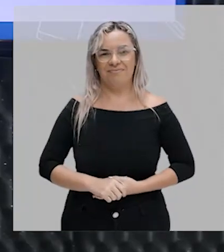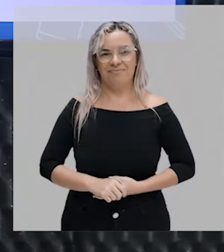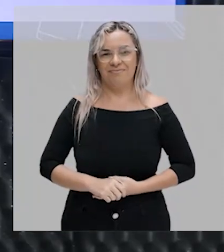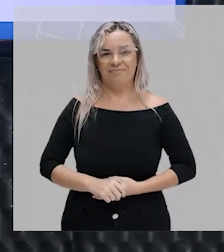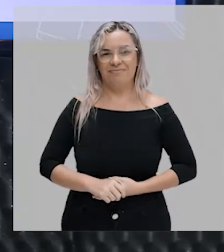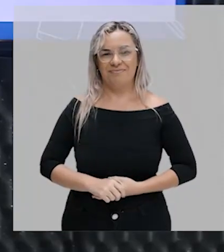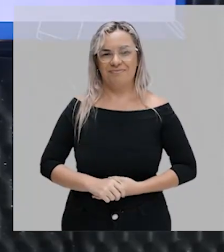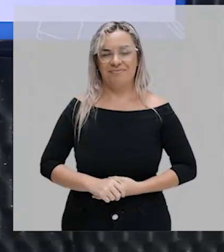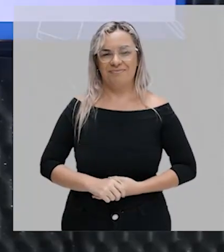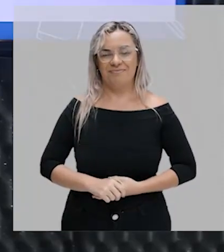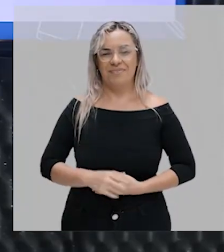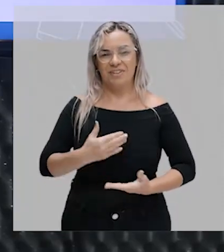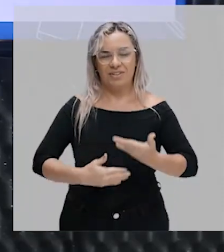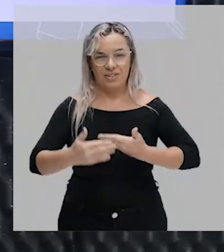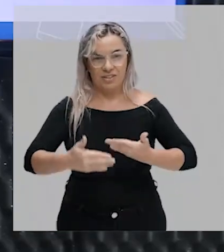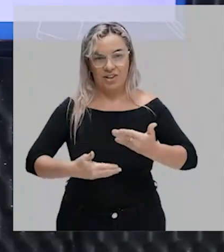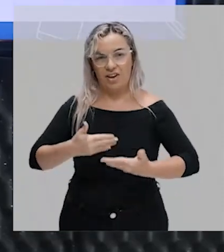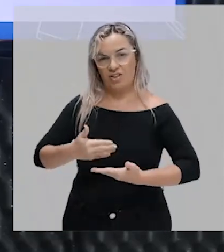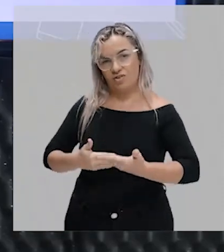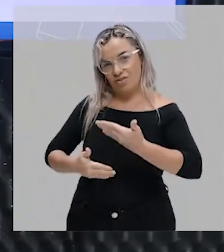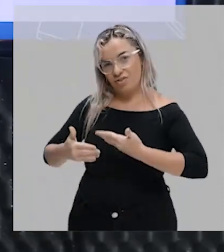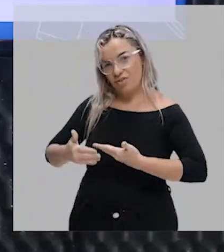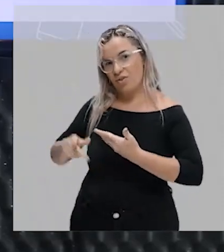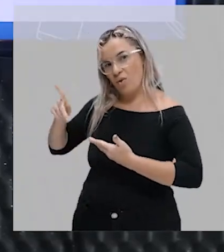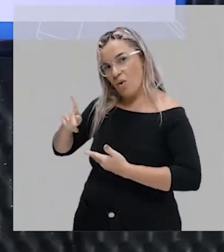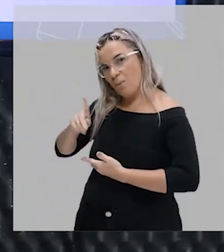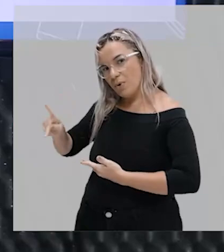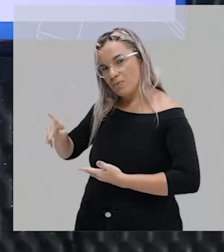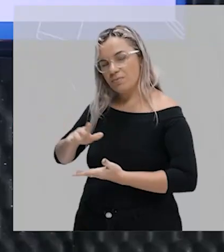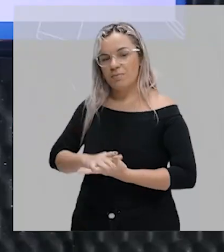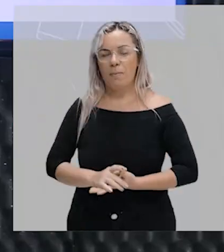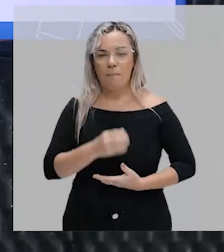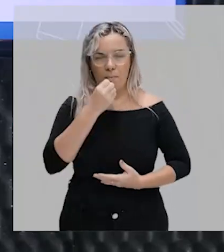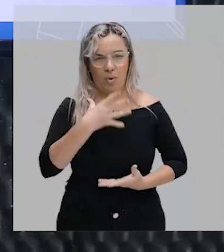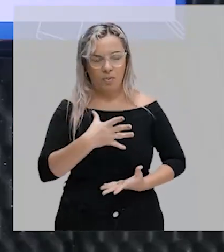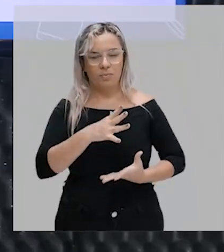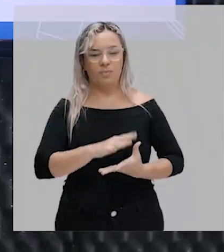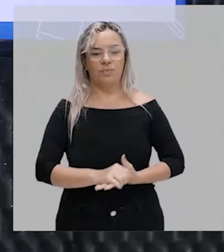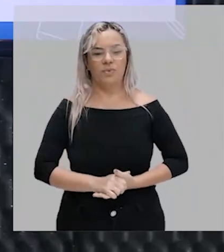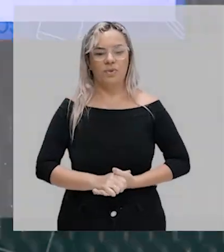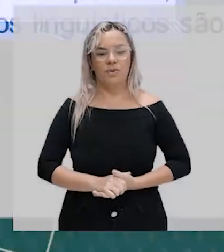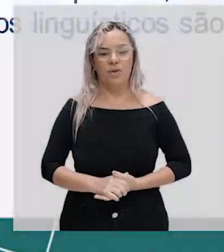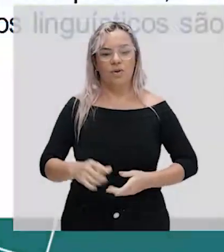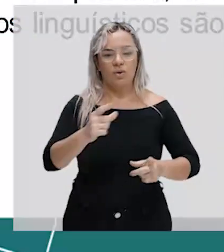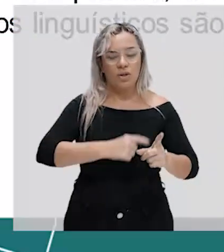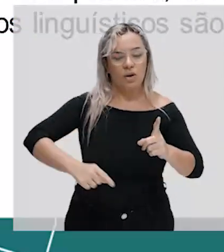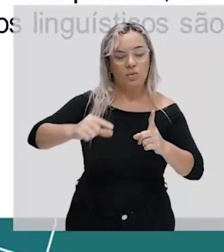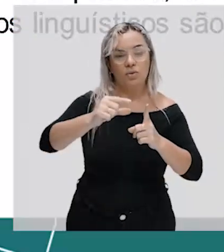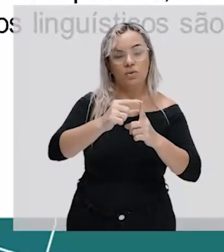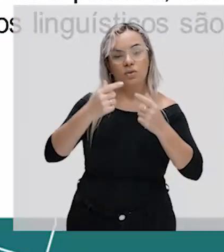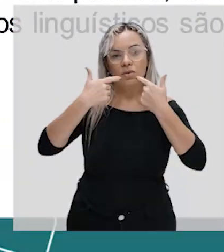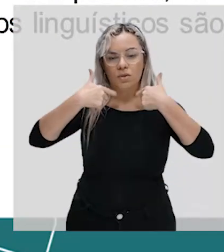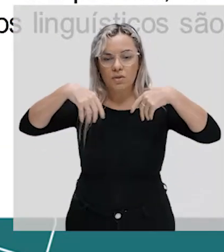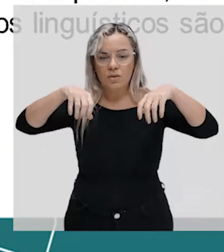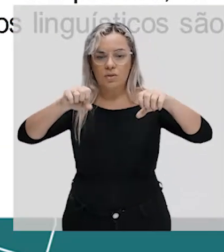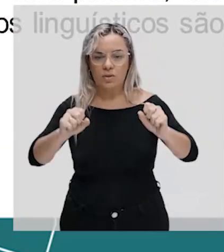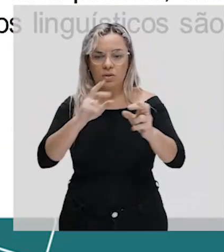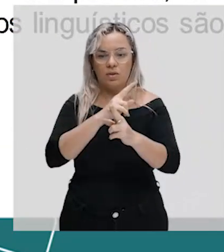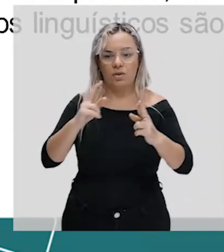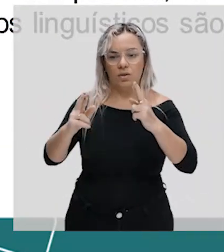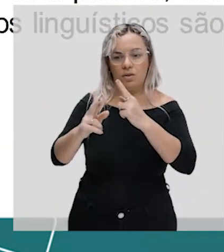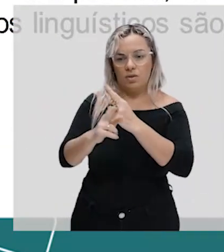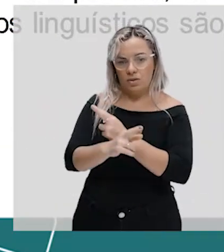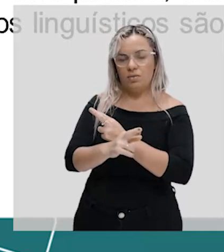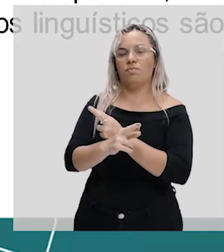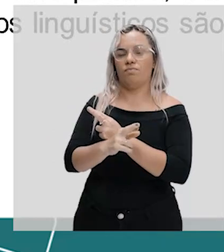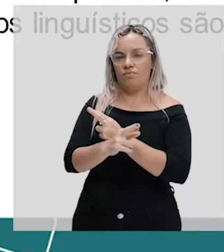Ela está aqui, ó, interagindo comigo e com vocês. Bom, o que é o signo linguístico? É a relação que se estabelece. Isso aqui é uma